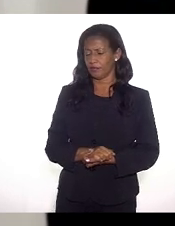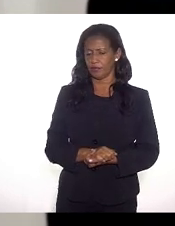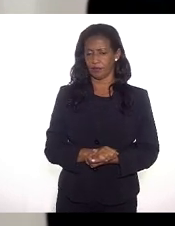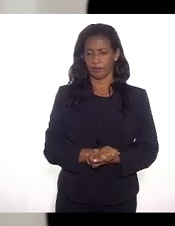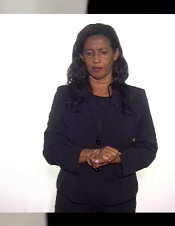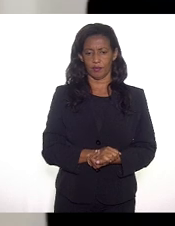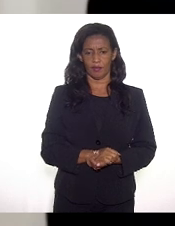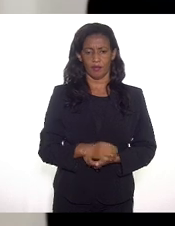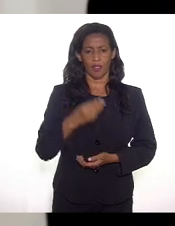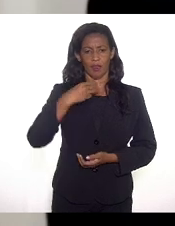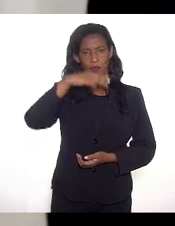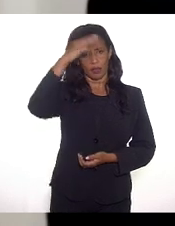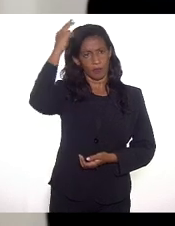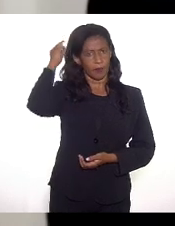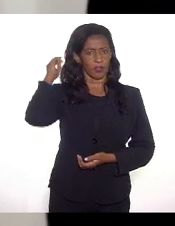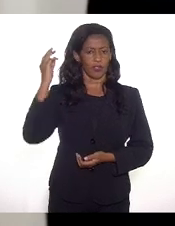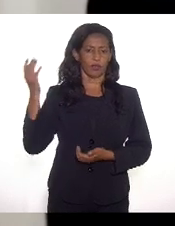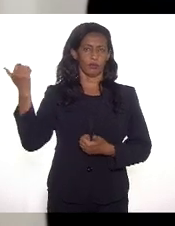Deputado Márcio Pacheco.